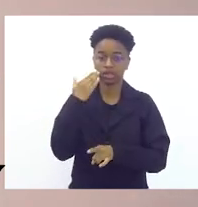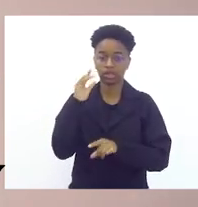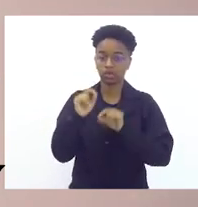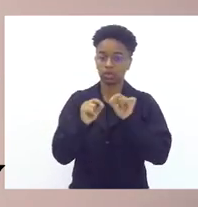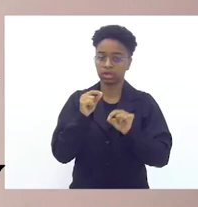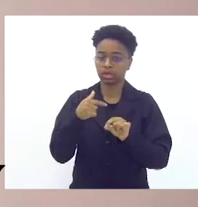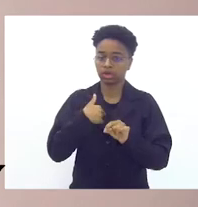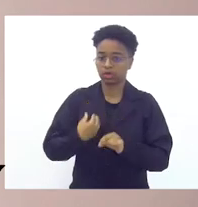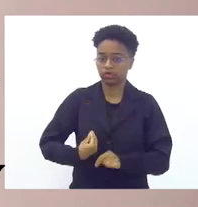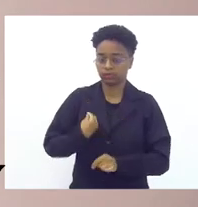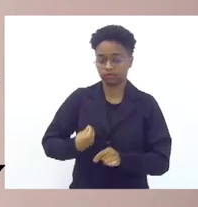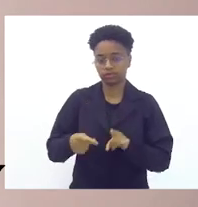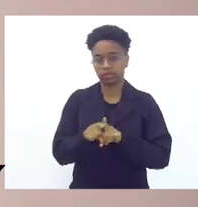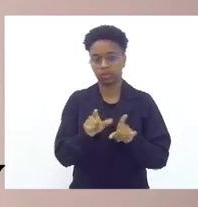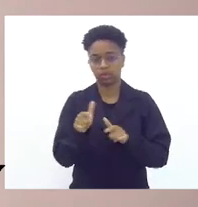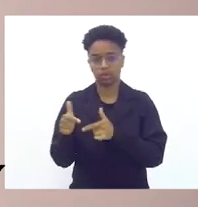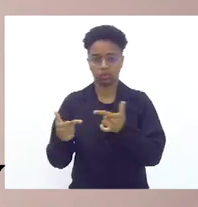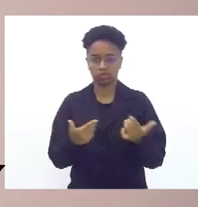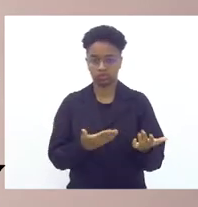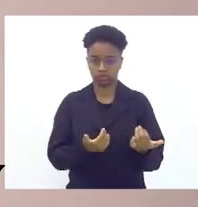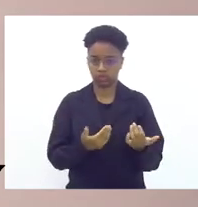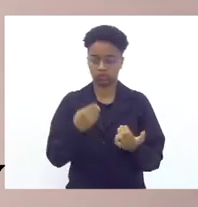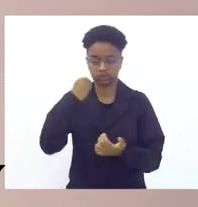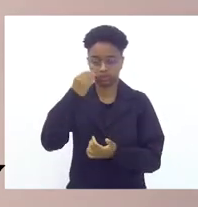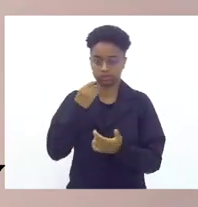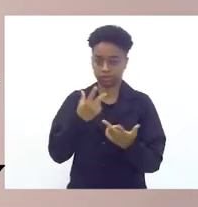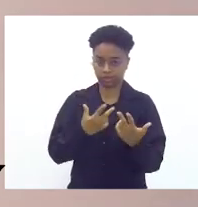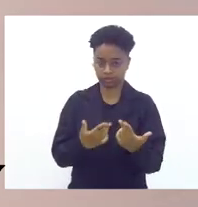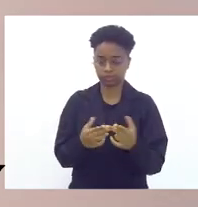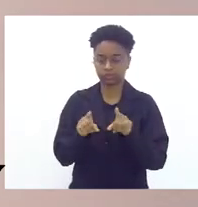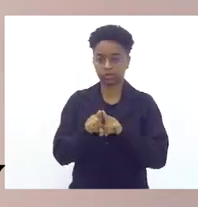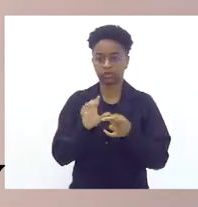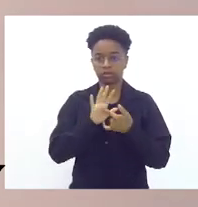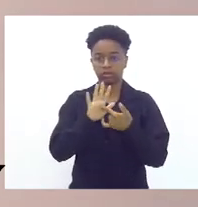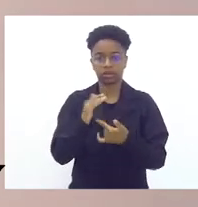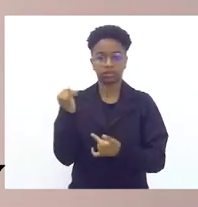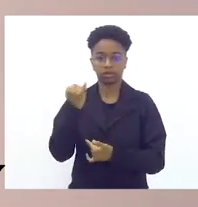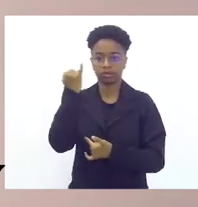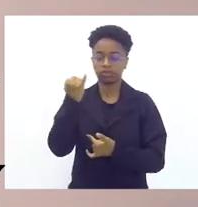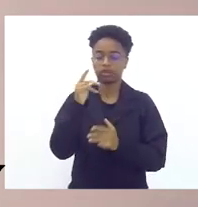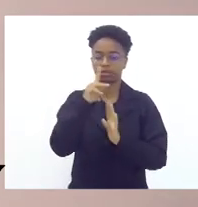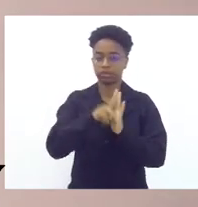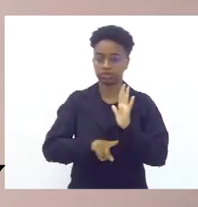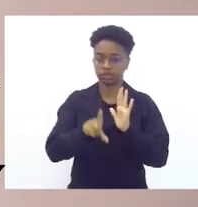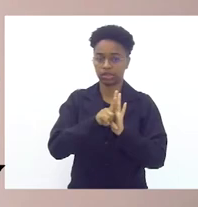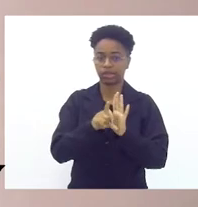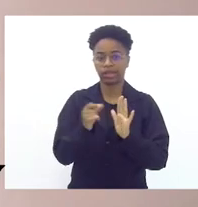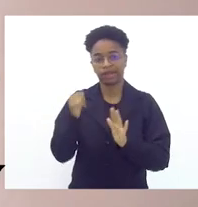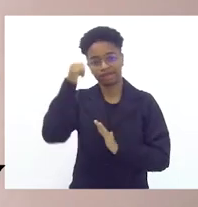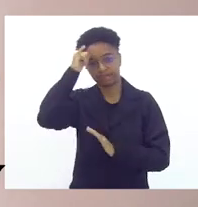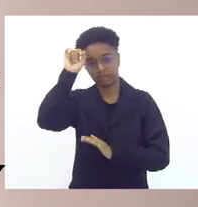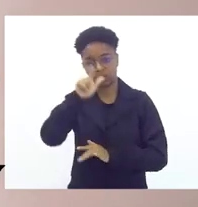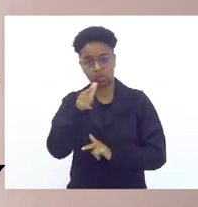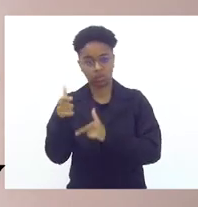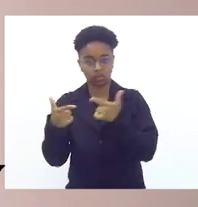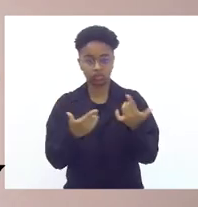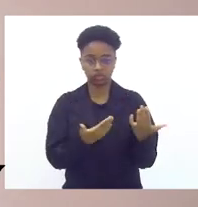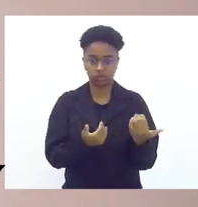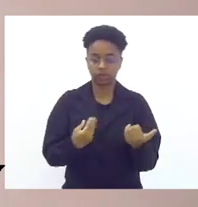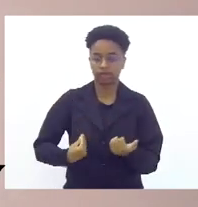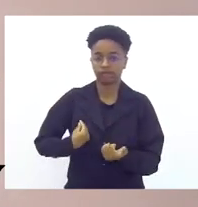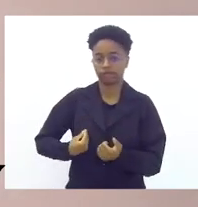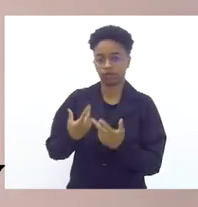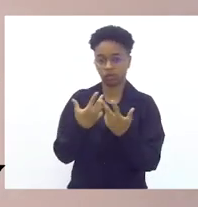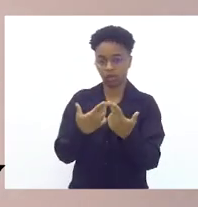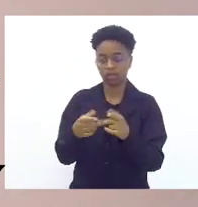do que esses jovens também passaram e ressaltar a importância desse projeto para que outros jovens também não passam pelo que eu passei pelo que